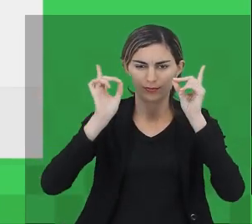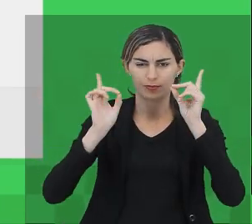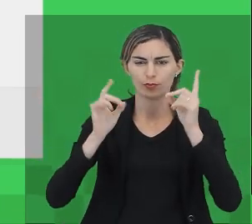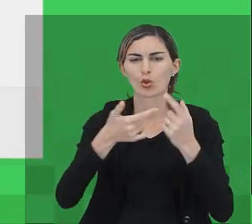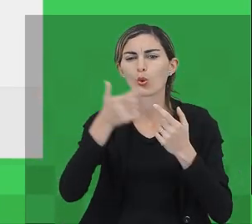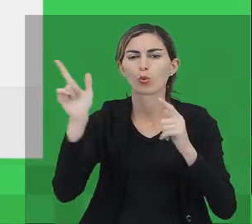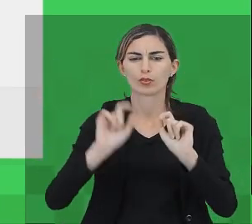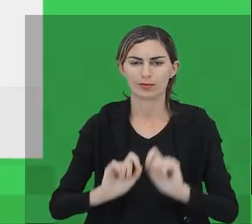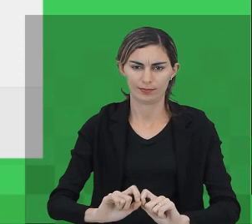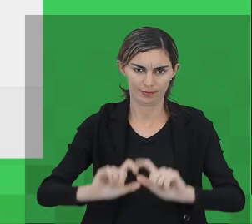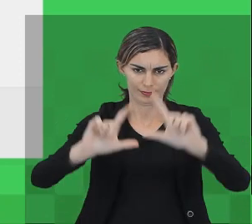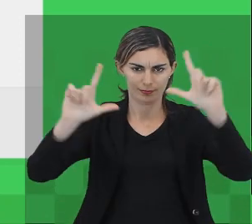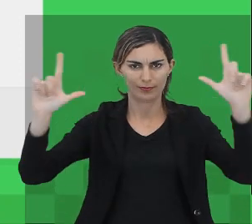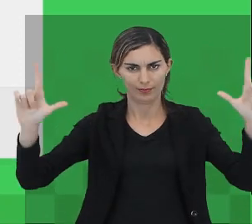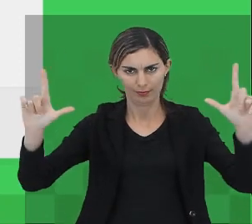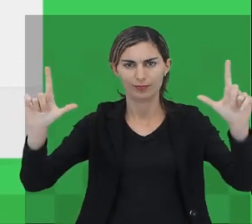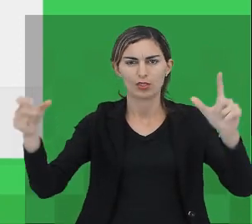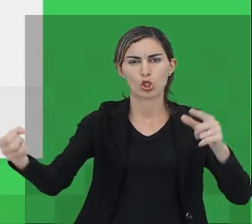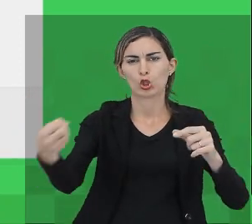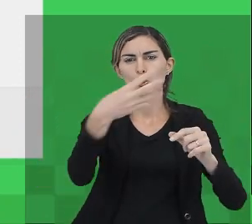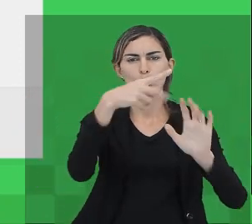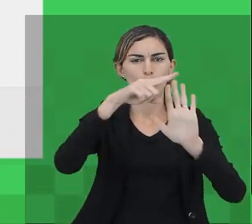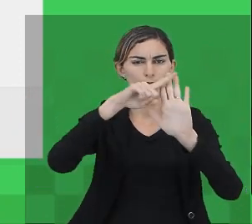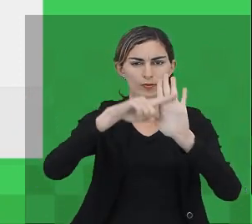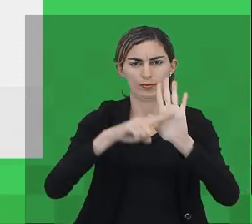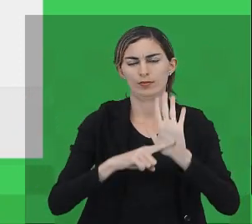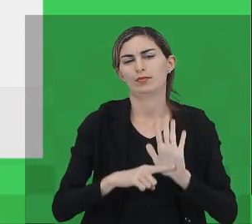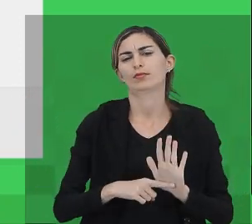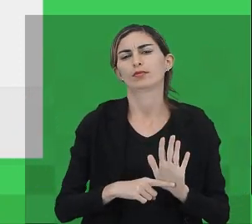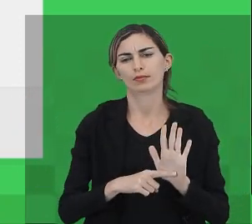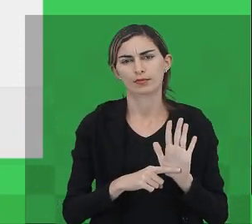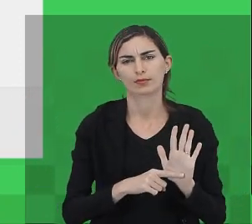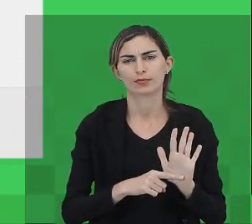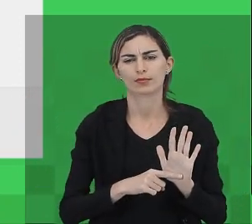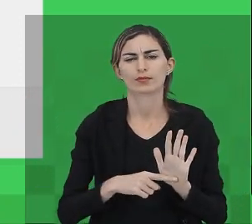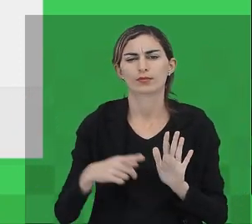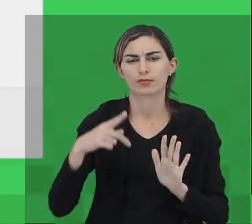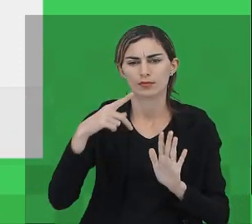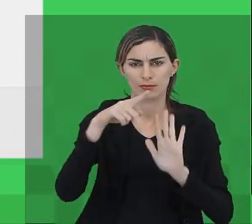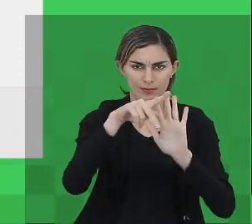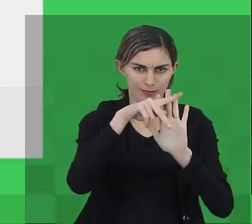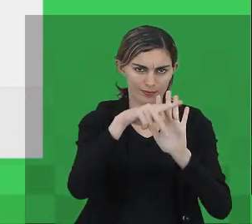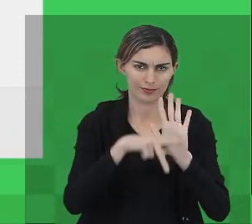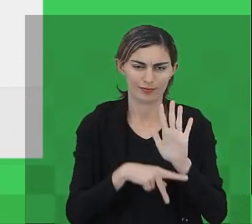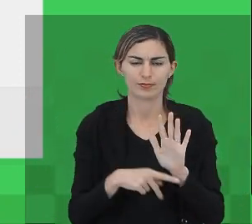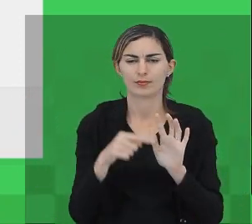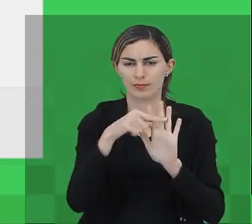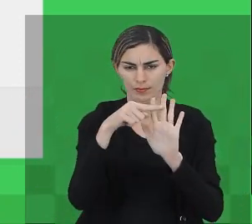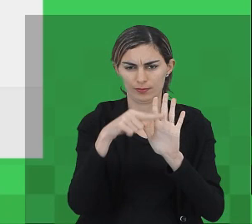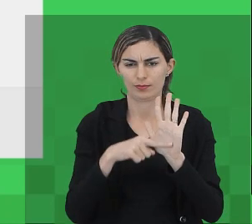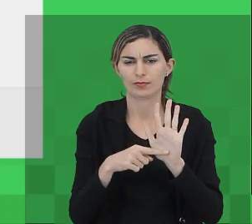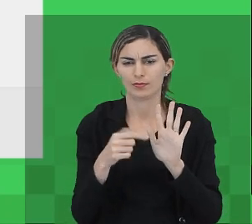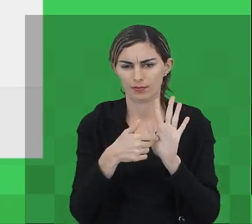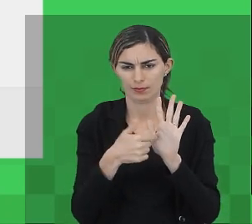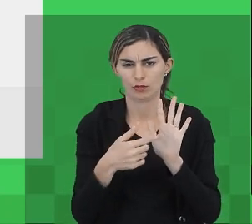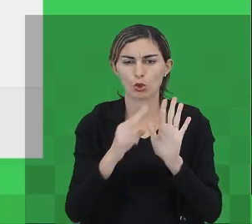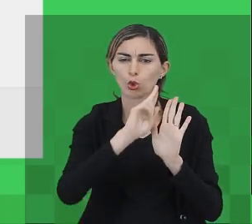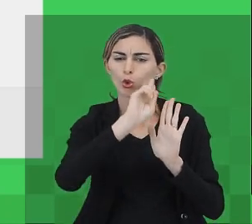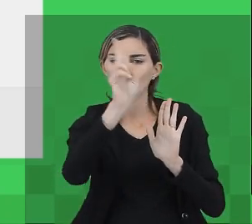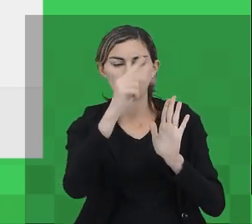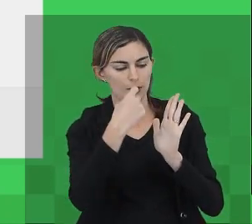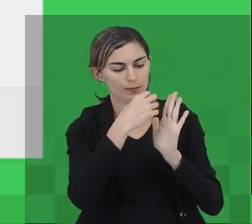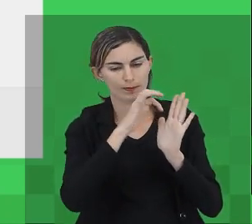tela, então, é modificada para criar um novo projeto. Aqui você coloca o nome do projeto. Eu